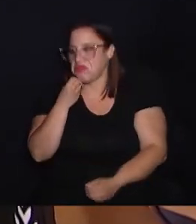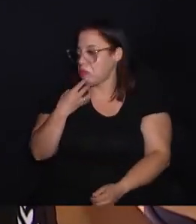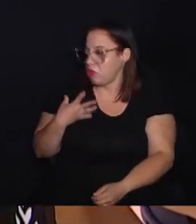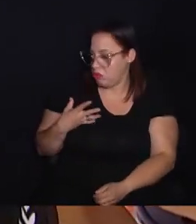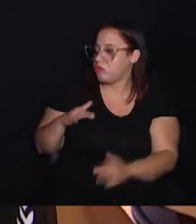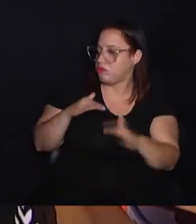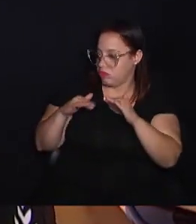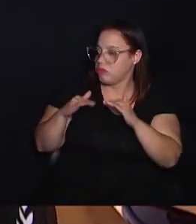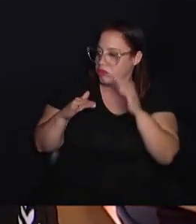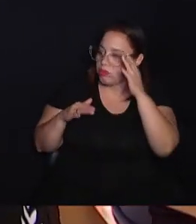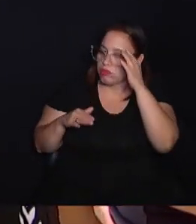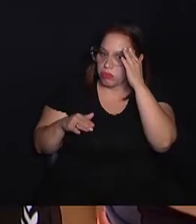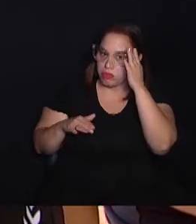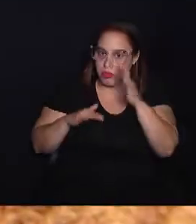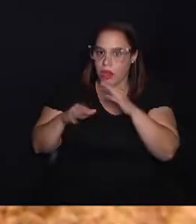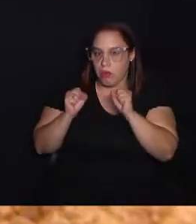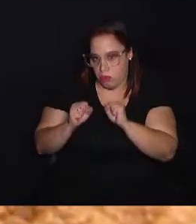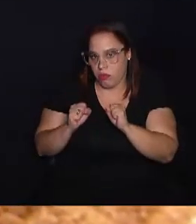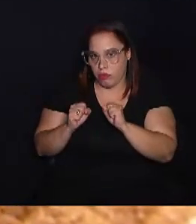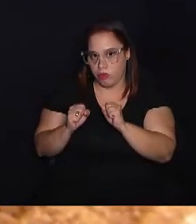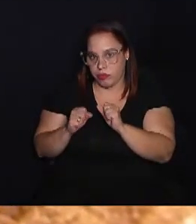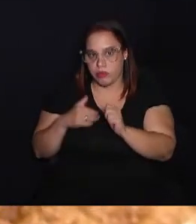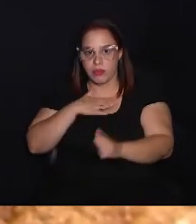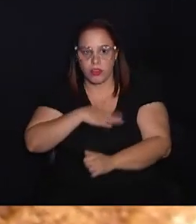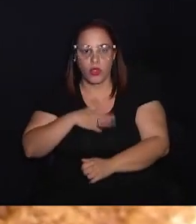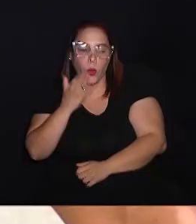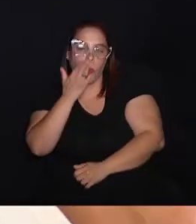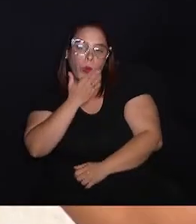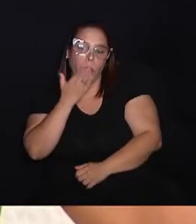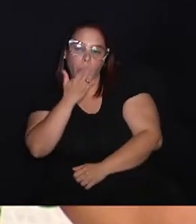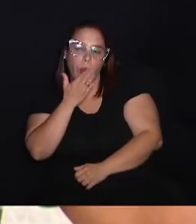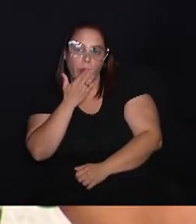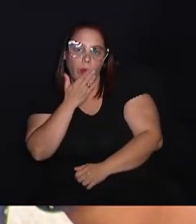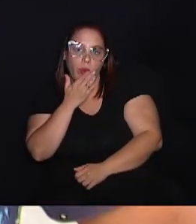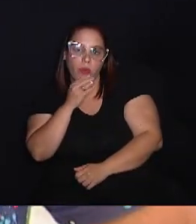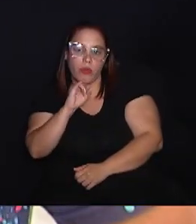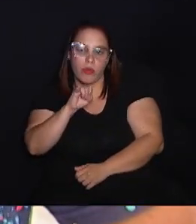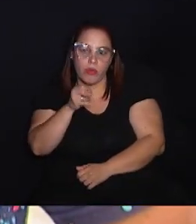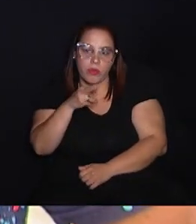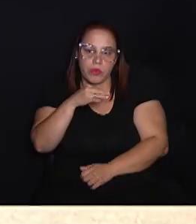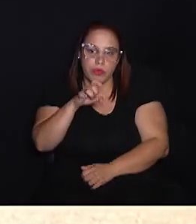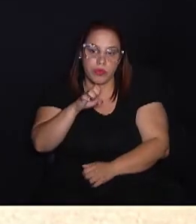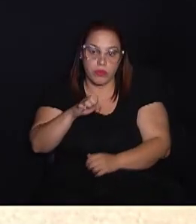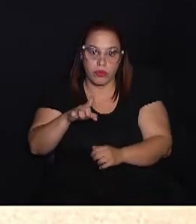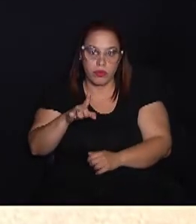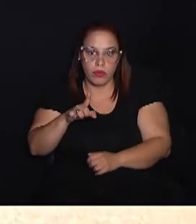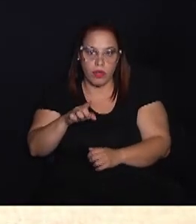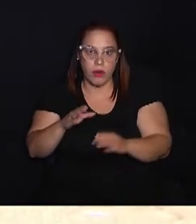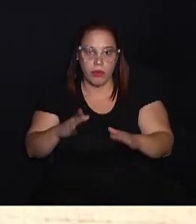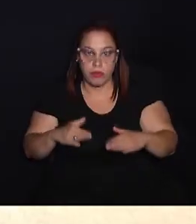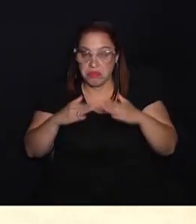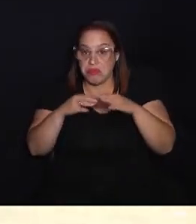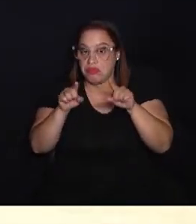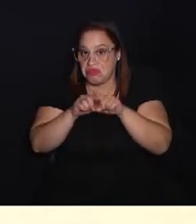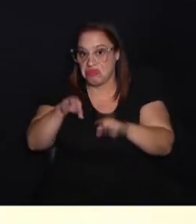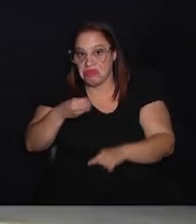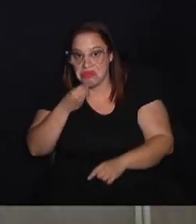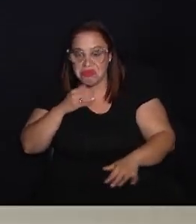foram 6 equipes com 10 pessoas cada que coletaram resíduos nas calçadas e ruas durante as